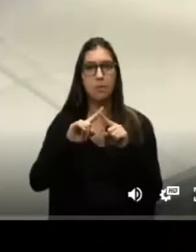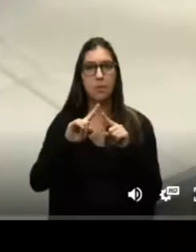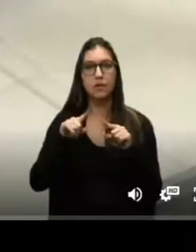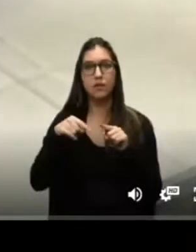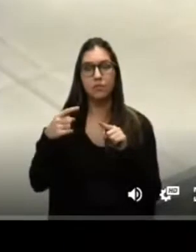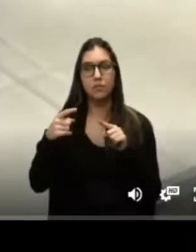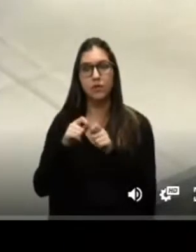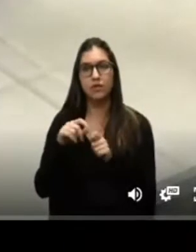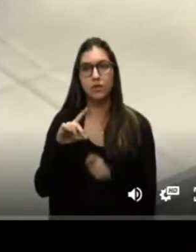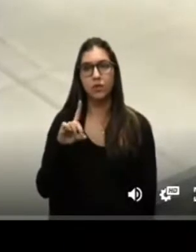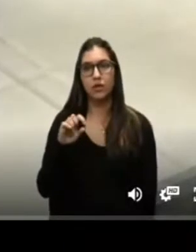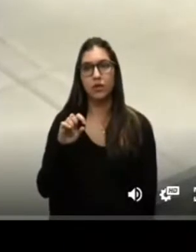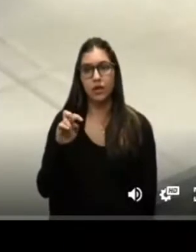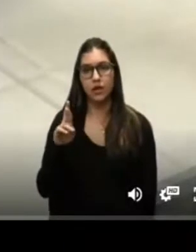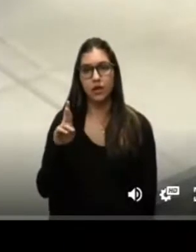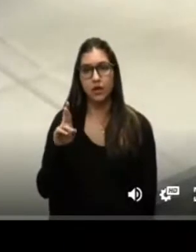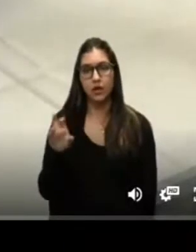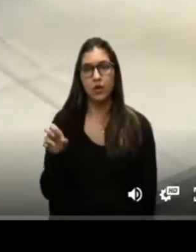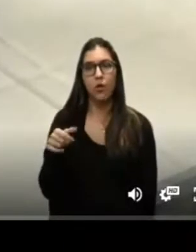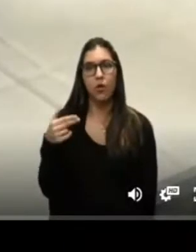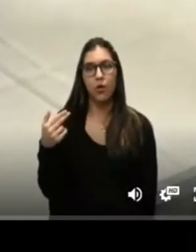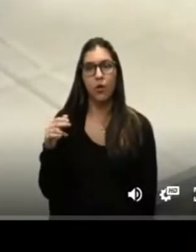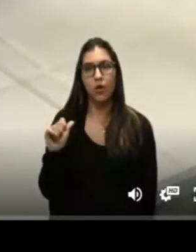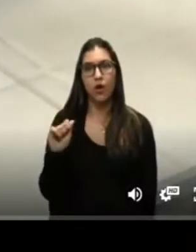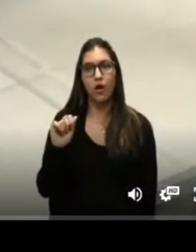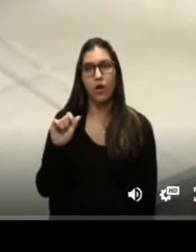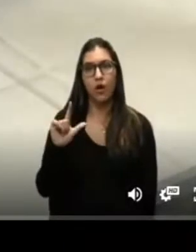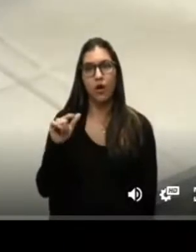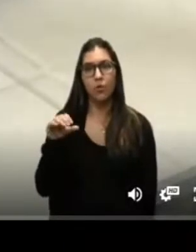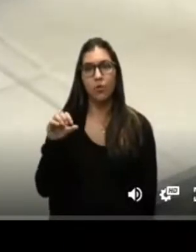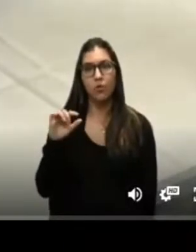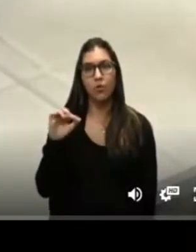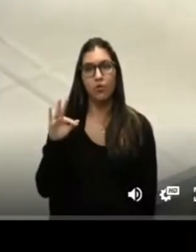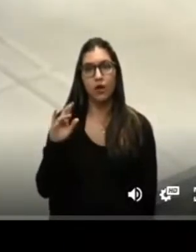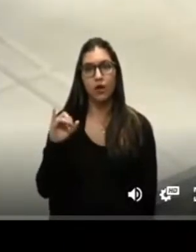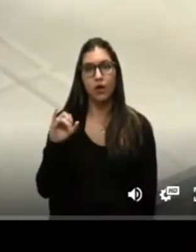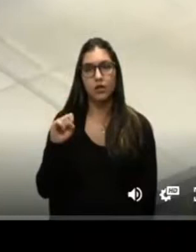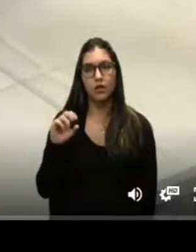Becker ou num almofarias e pistilo.